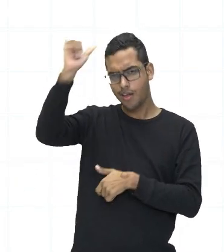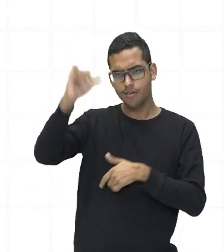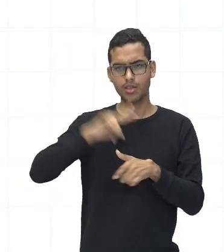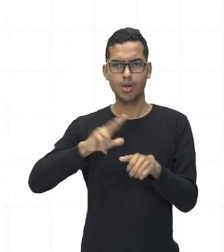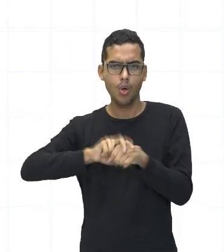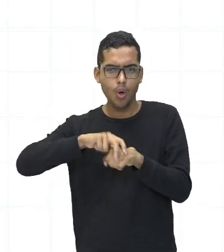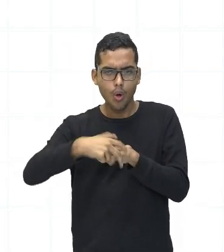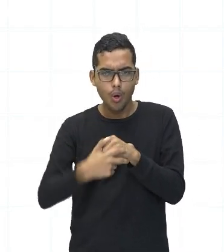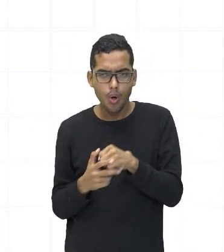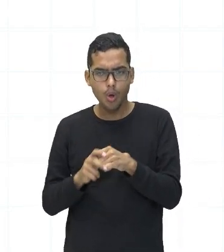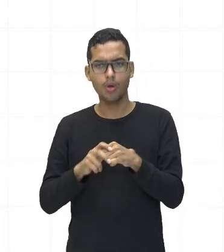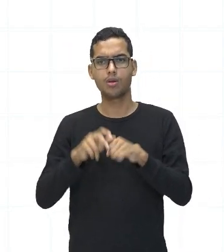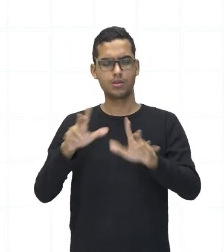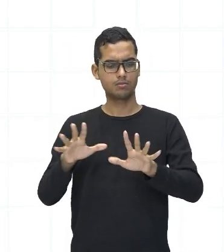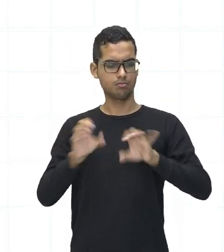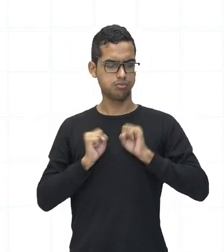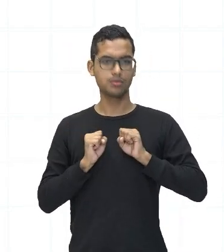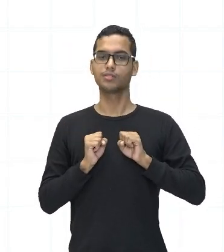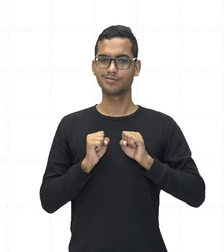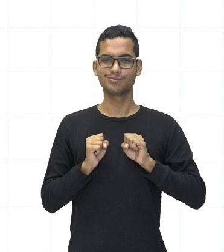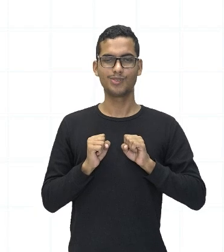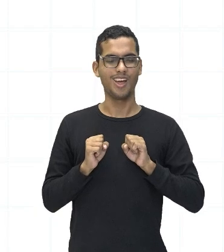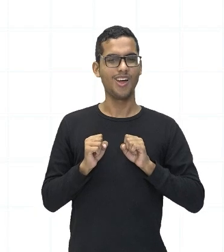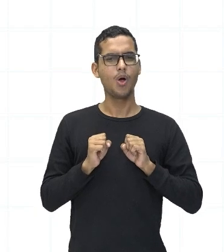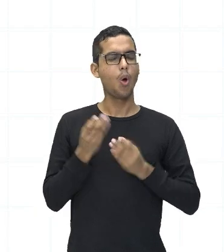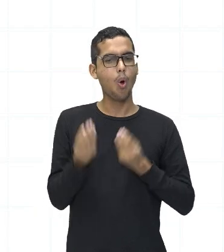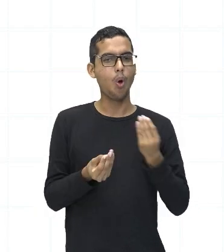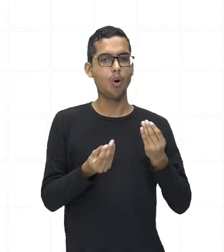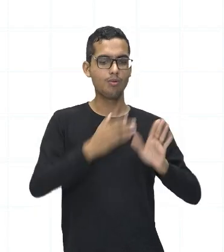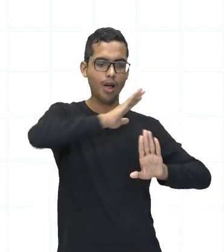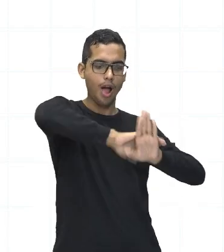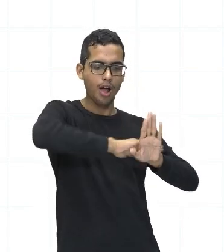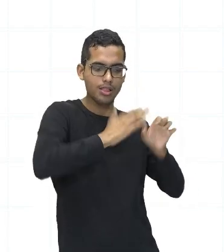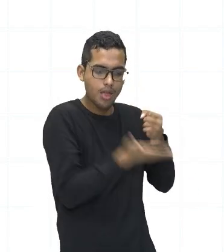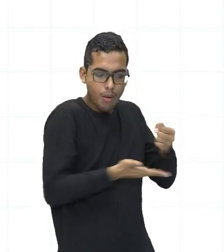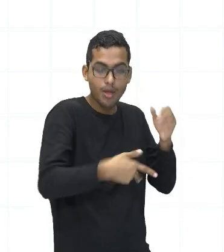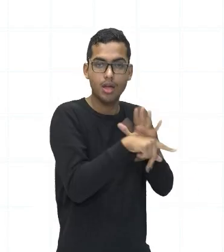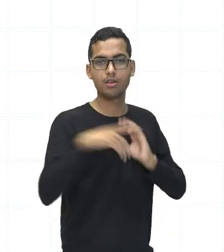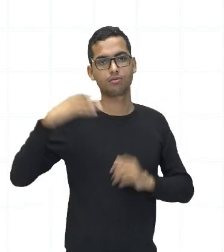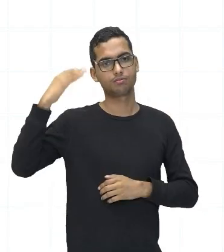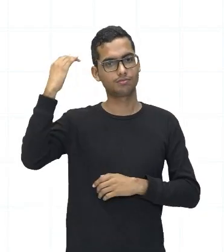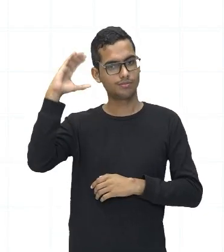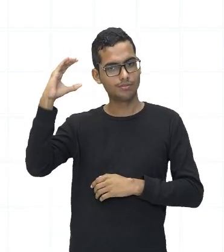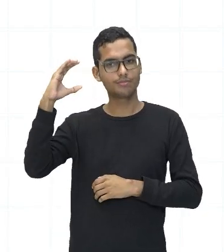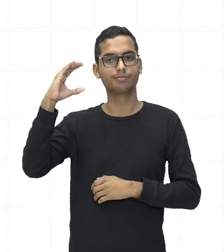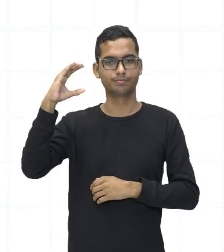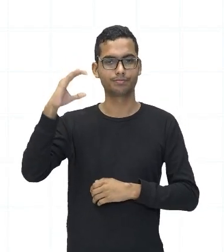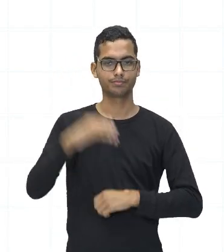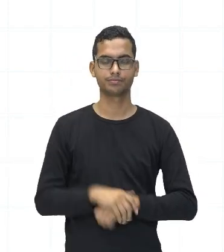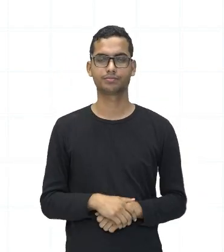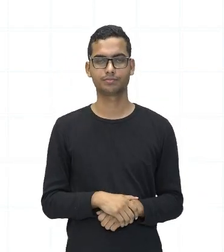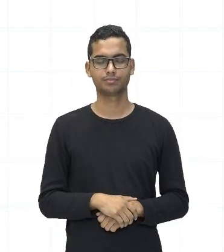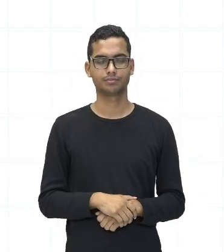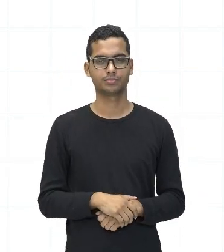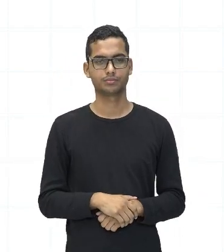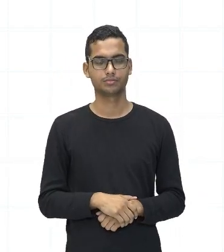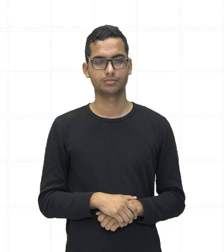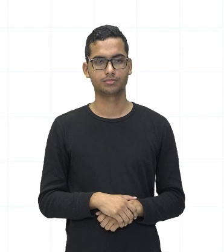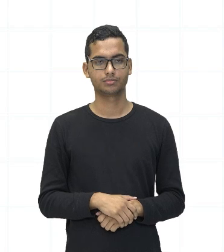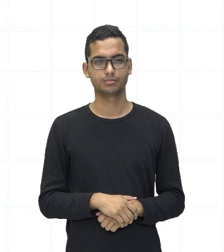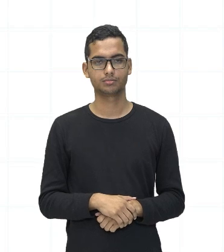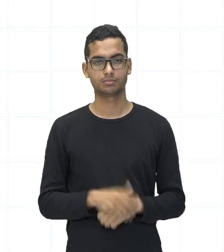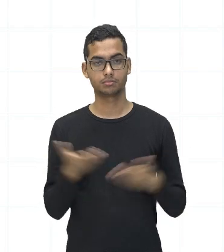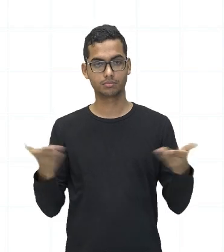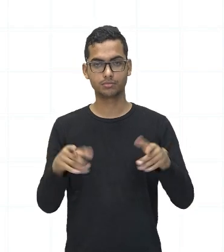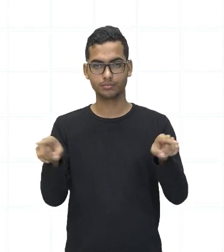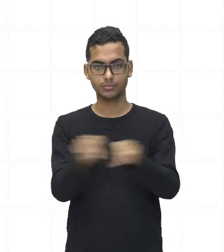são baseadas nessas informações científicas que se tem a respeito, correto? No caso aqui, nós então trabalharemos com uma